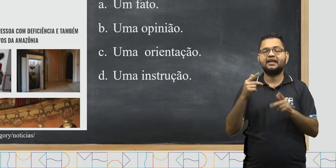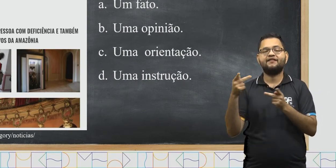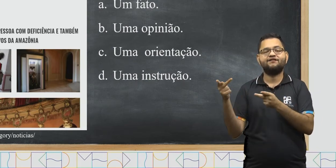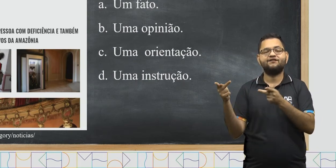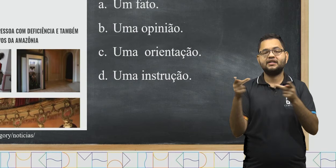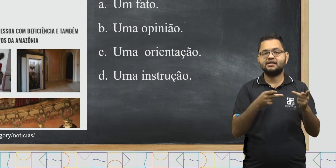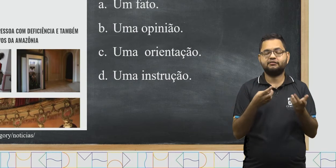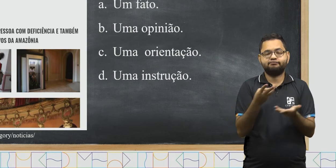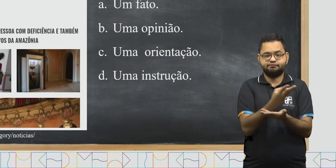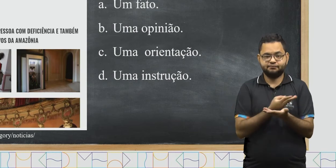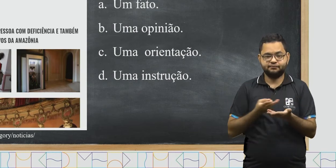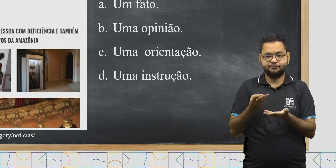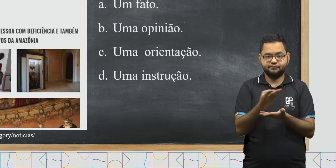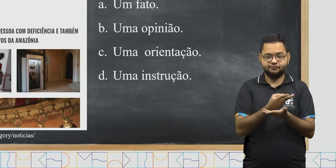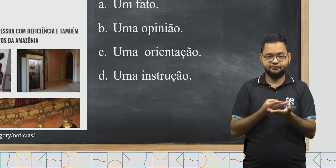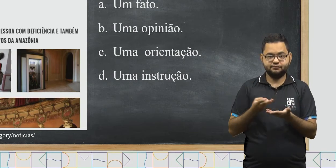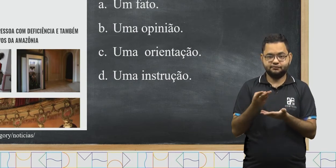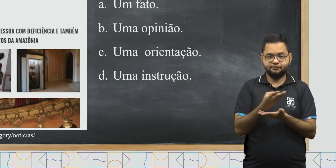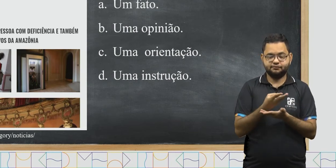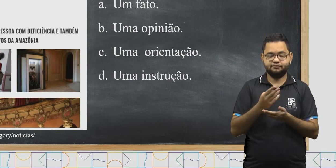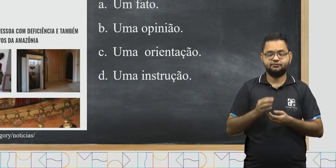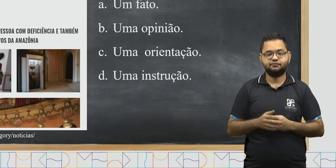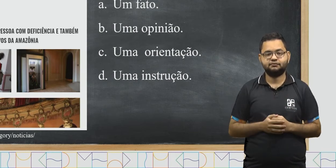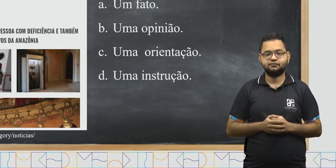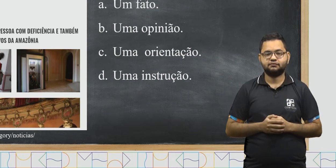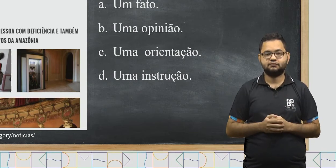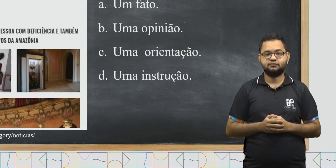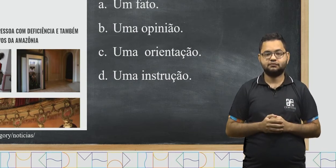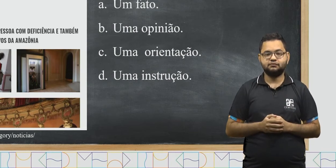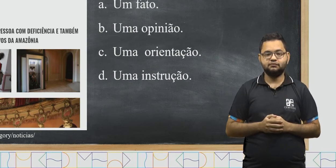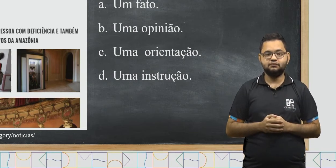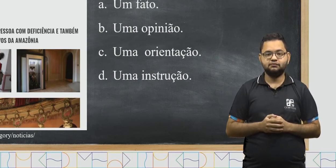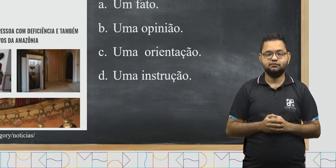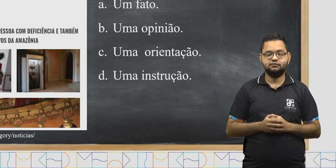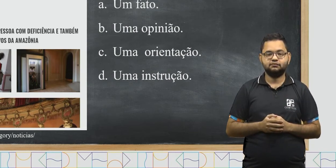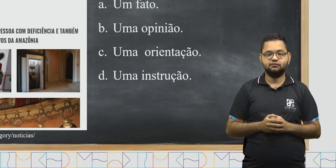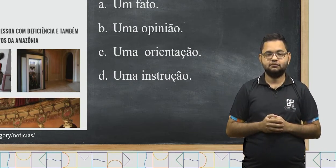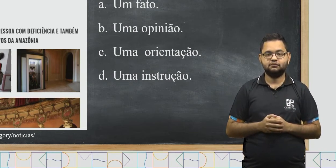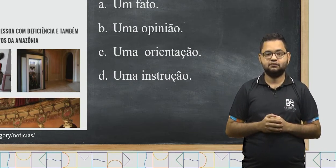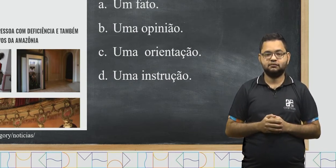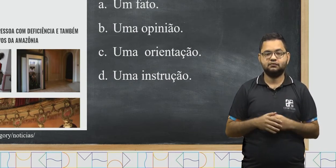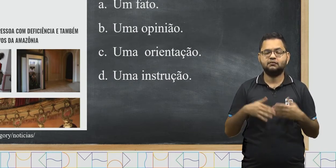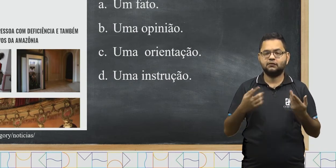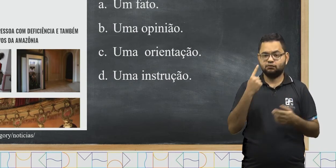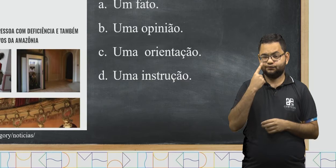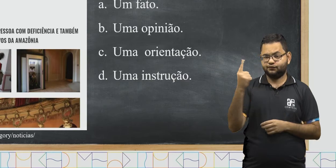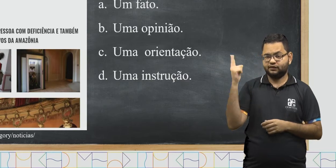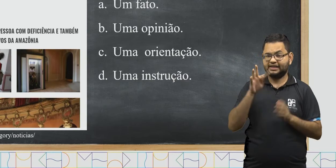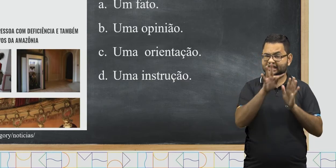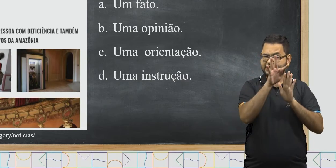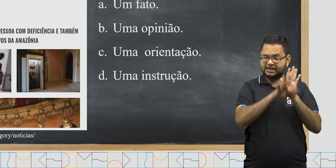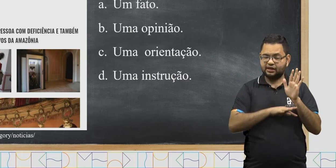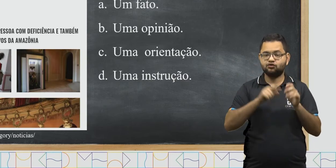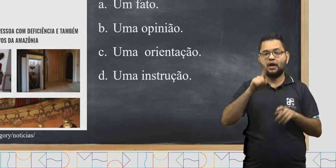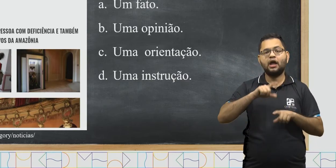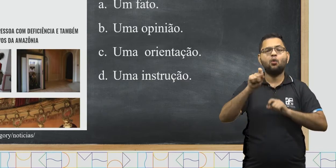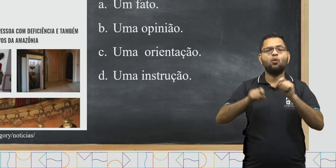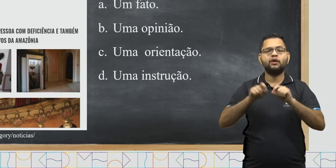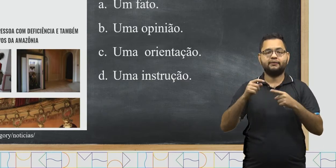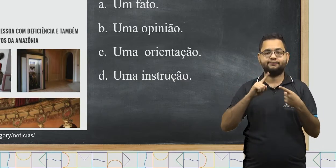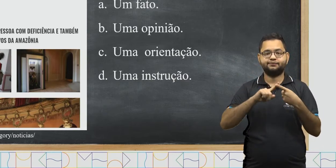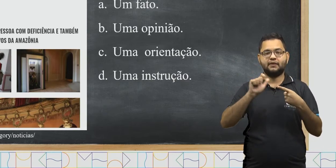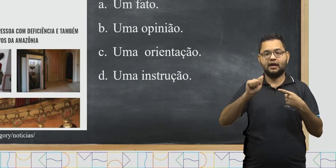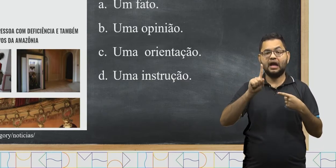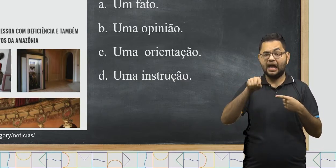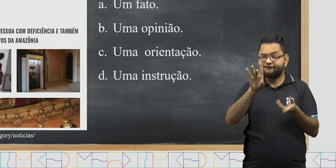e também conta com visitação ao Centro Cultural dos Povos da Amazônia. O texto